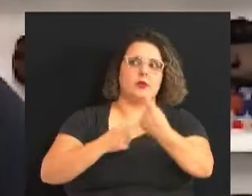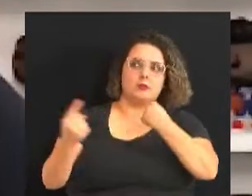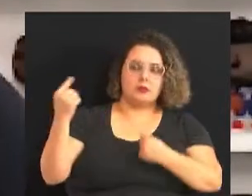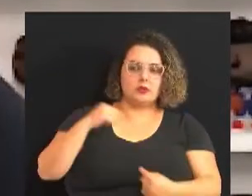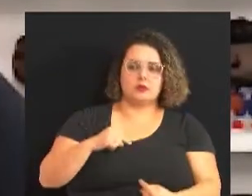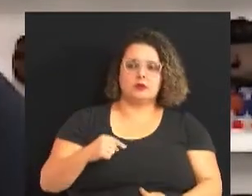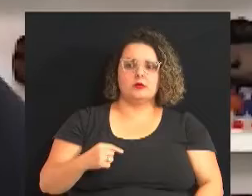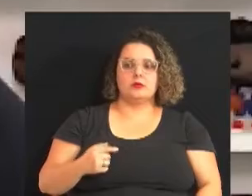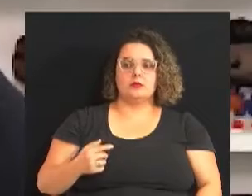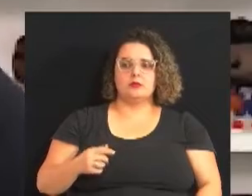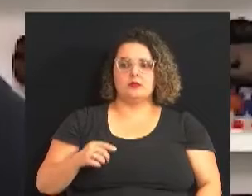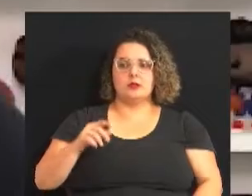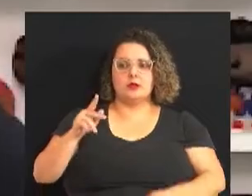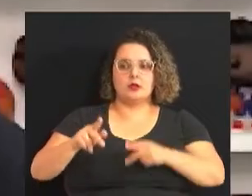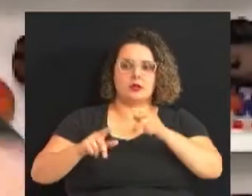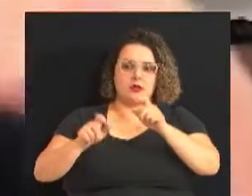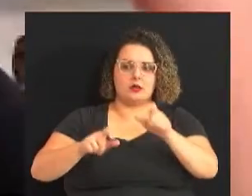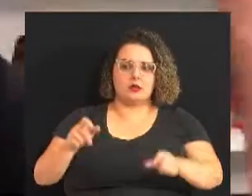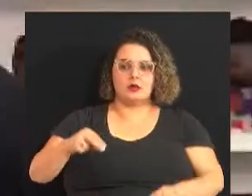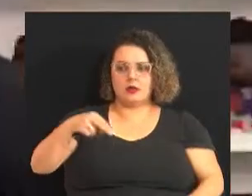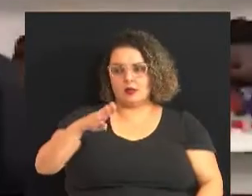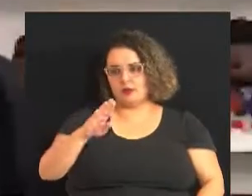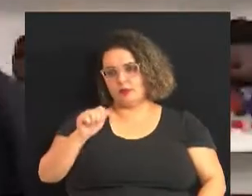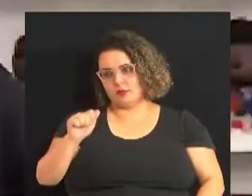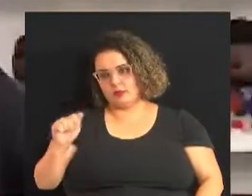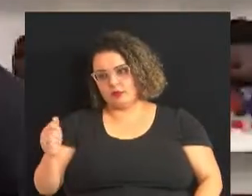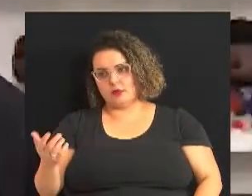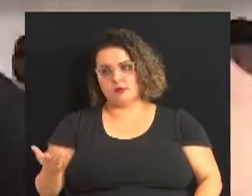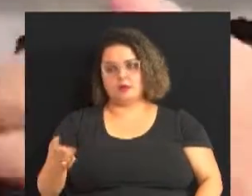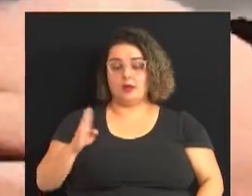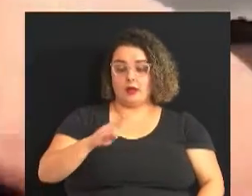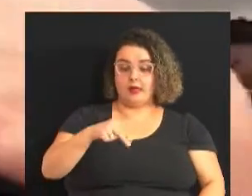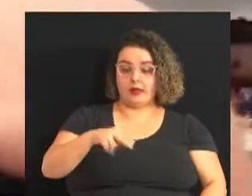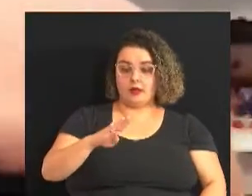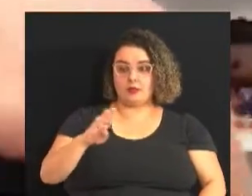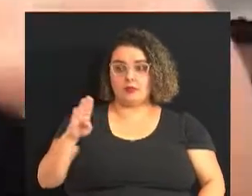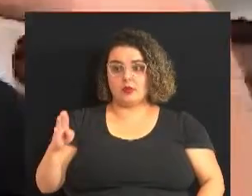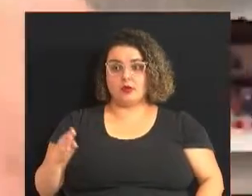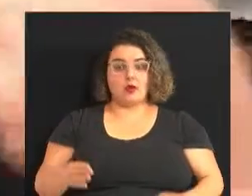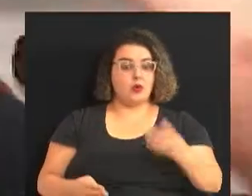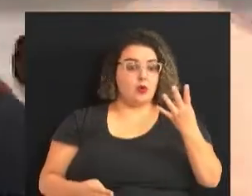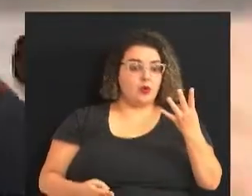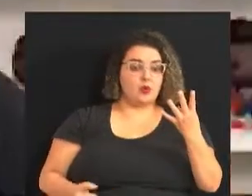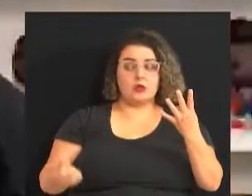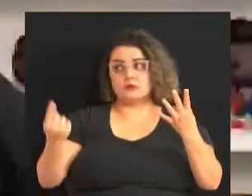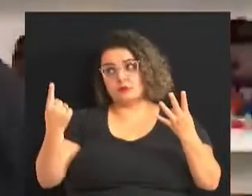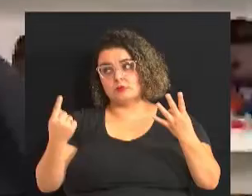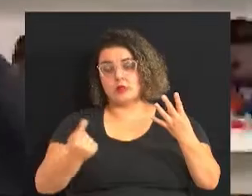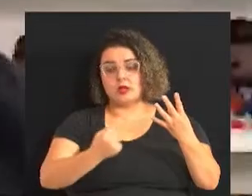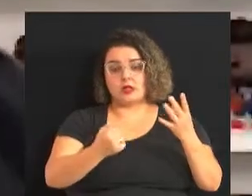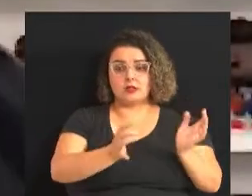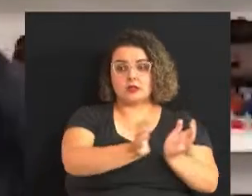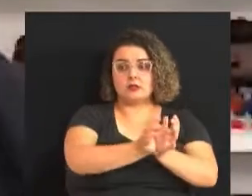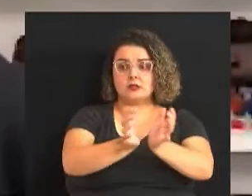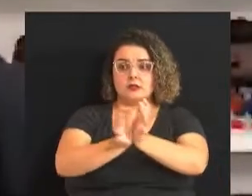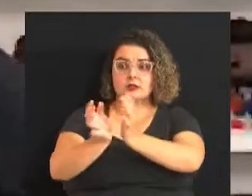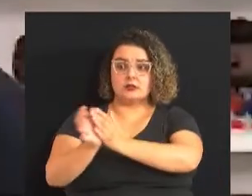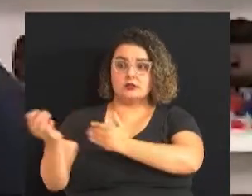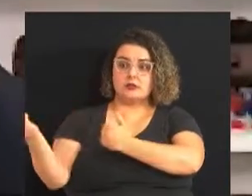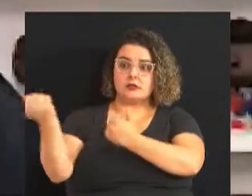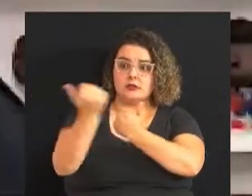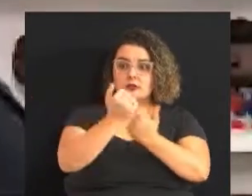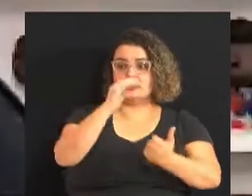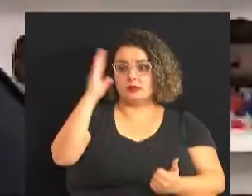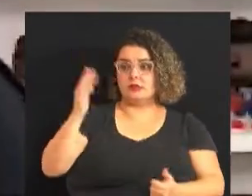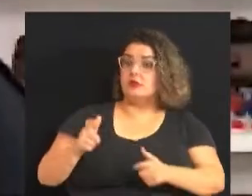estrangeiros nas equipes do NBB. Muita gente discute, pô, são 4 estrangeiros para cada time, você está tomando o lugar de um Aumentou brasileiro. agora,